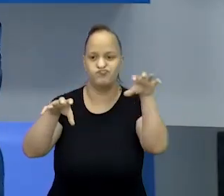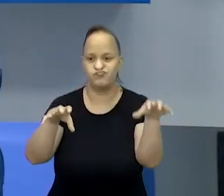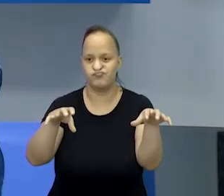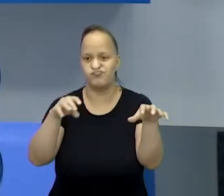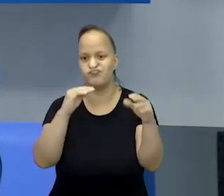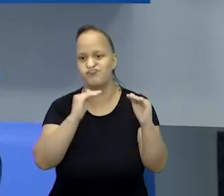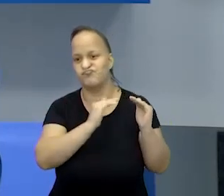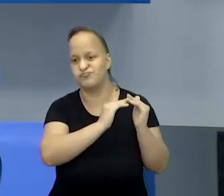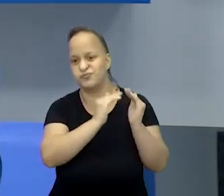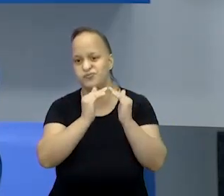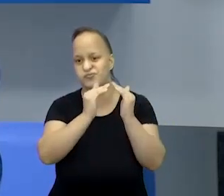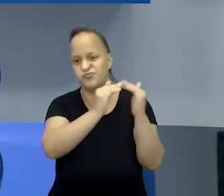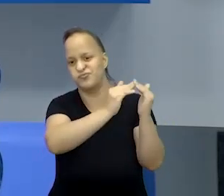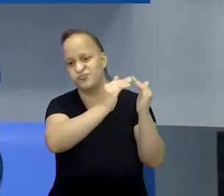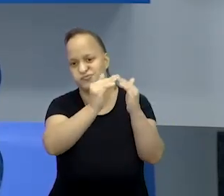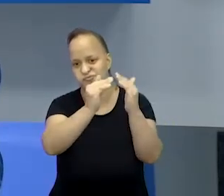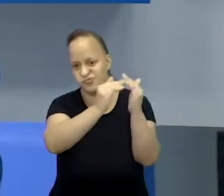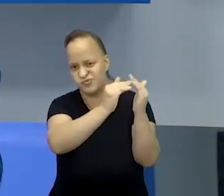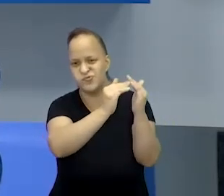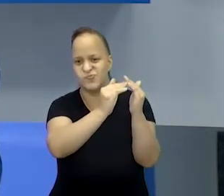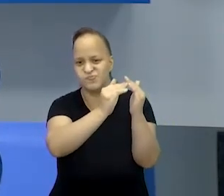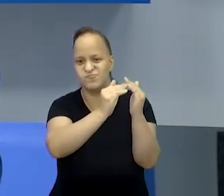as casas